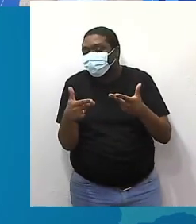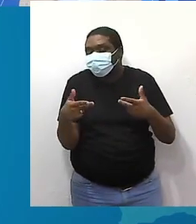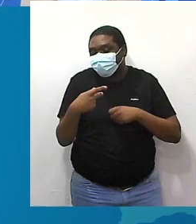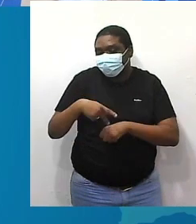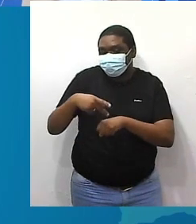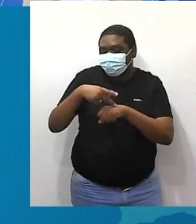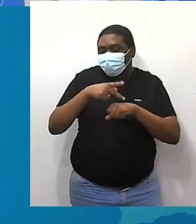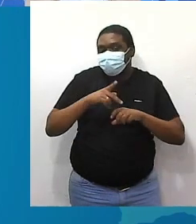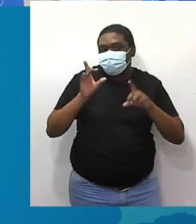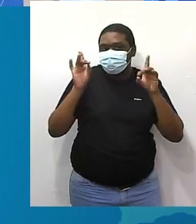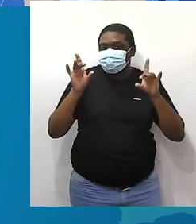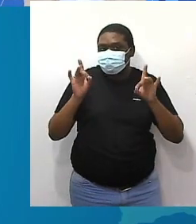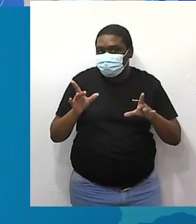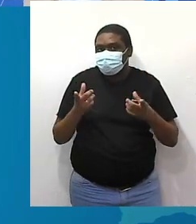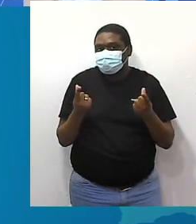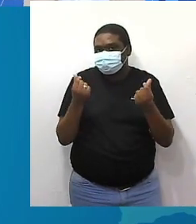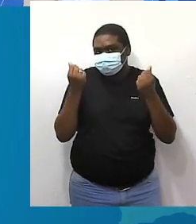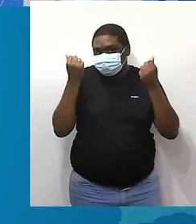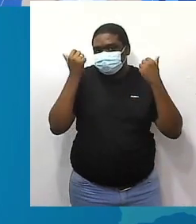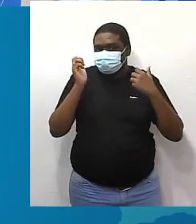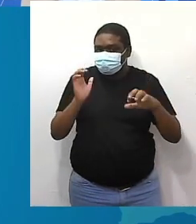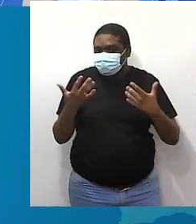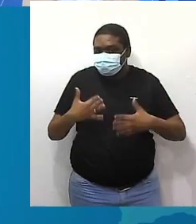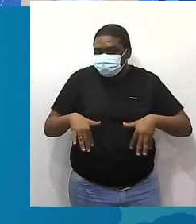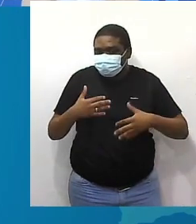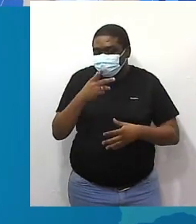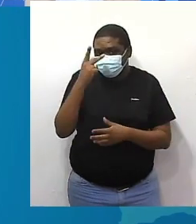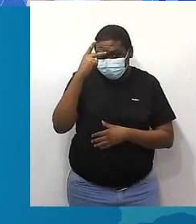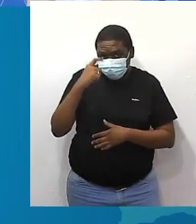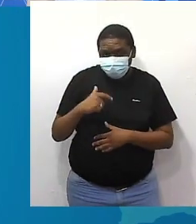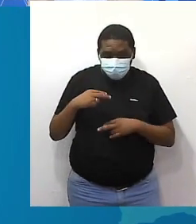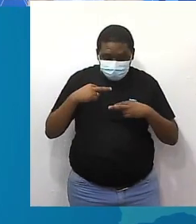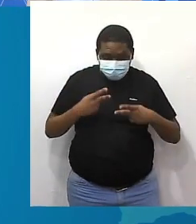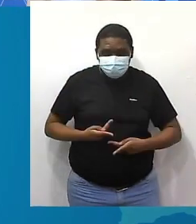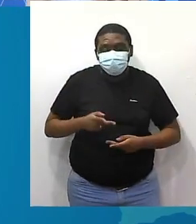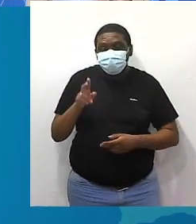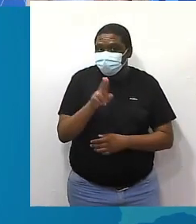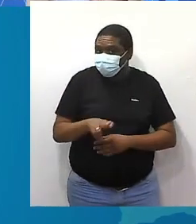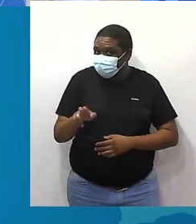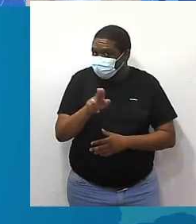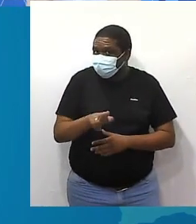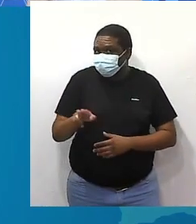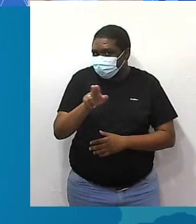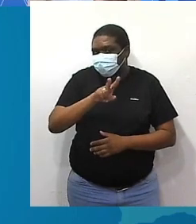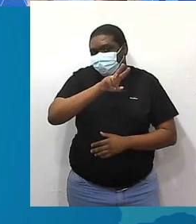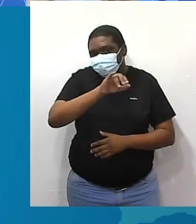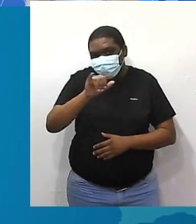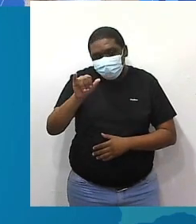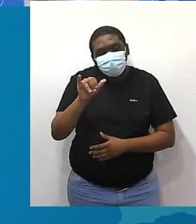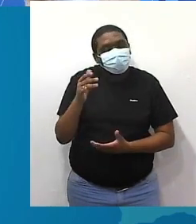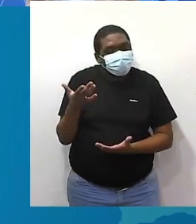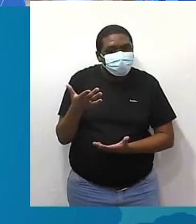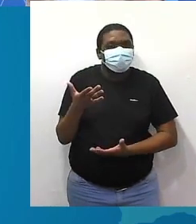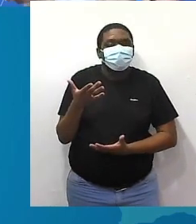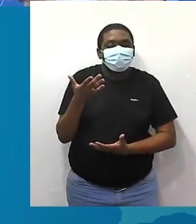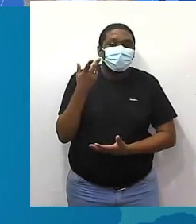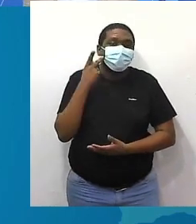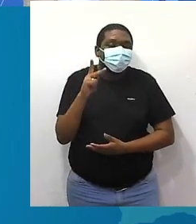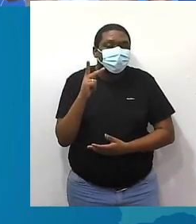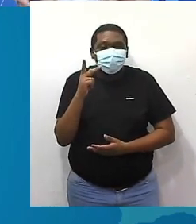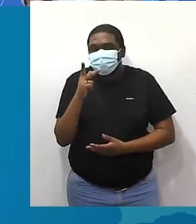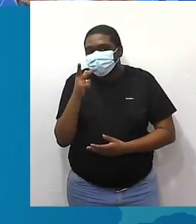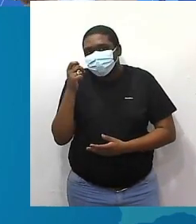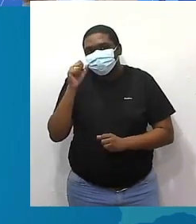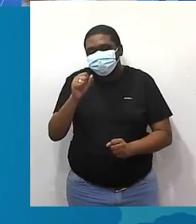pedras preciosas que o ser humano ele utiliza, ele vai explorar as rochas para poder